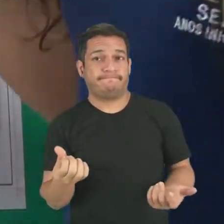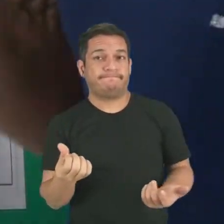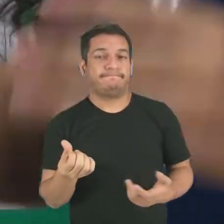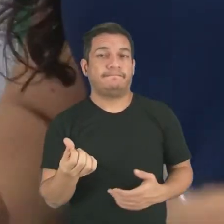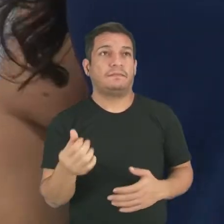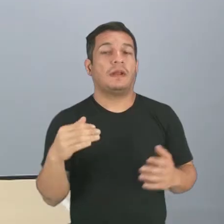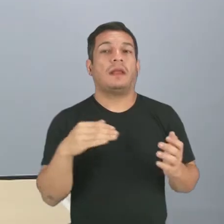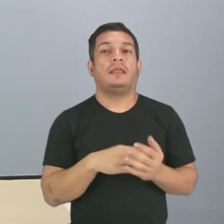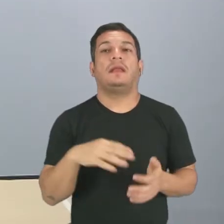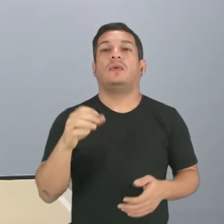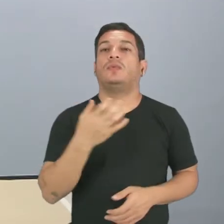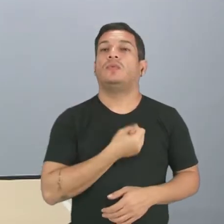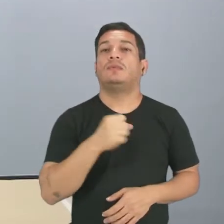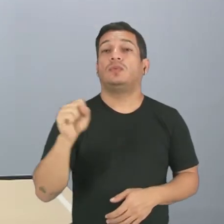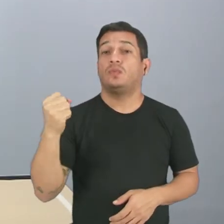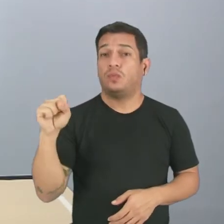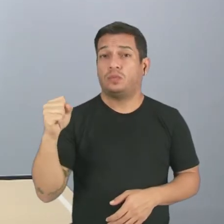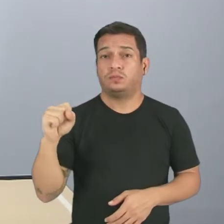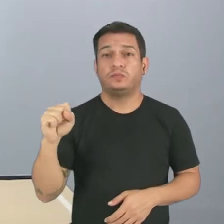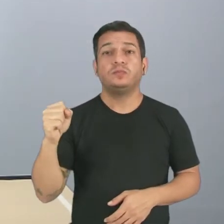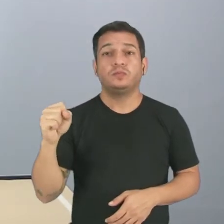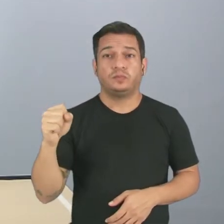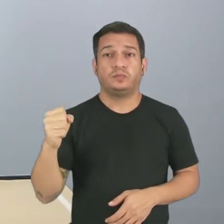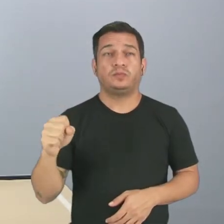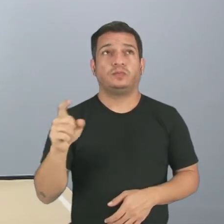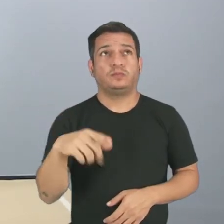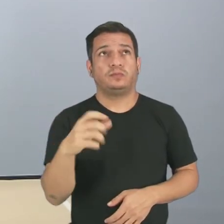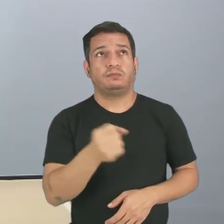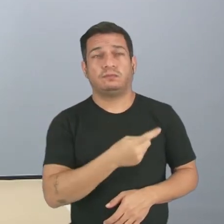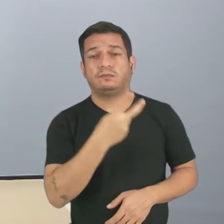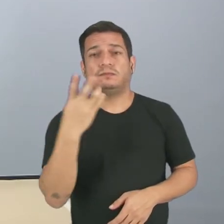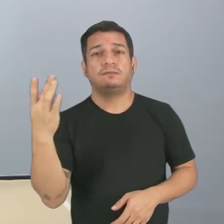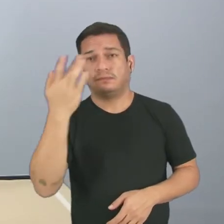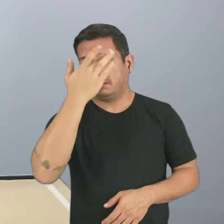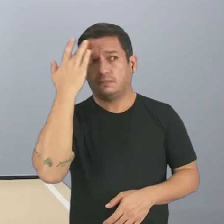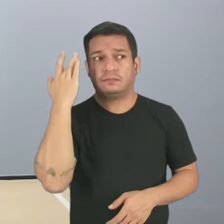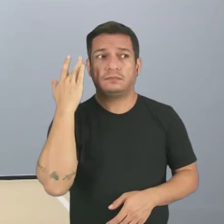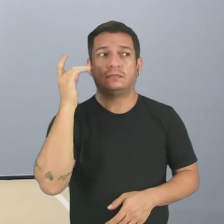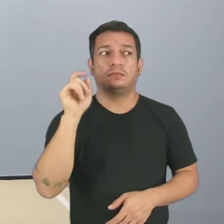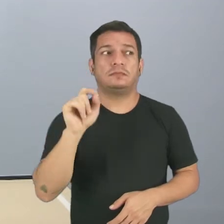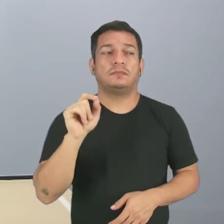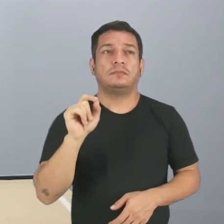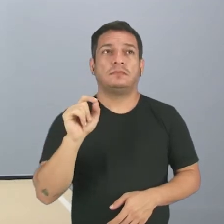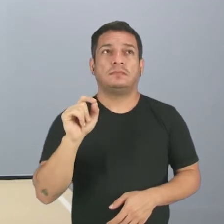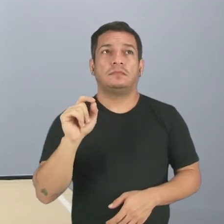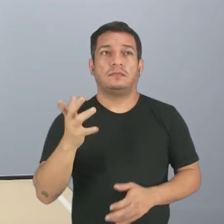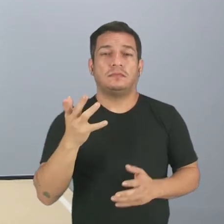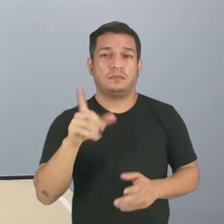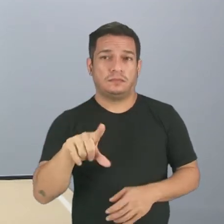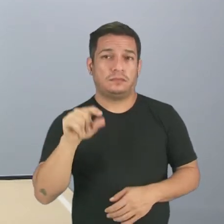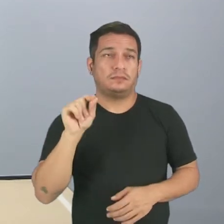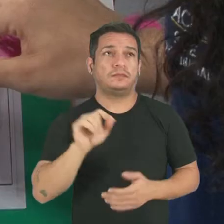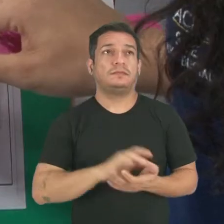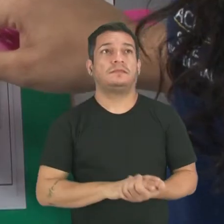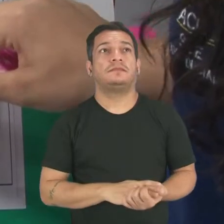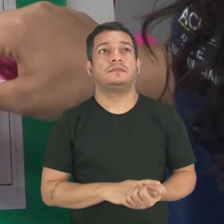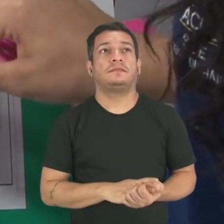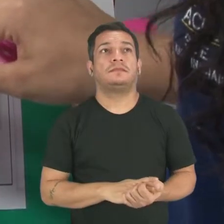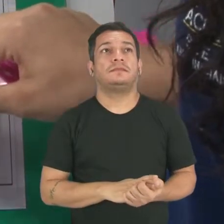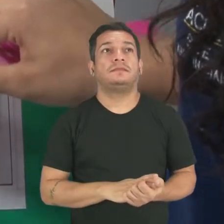5, até o número 8. Essa é a quantidade de pessoas. E